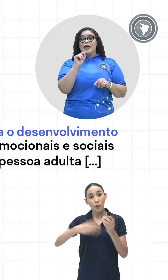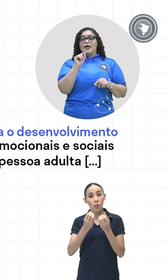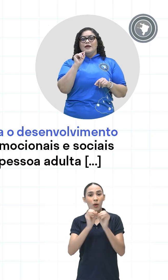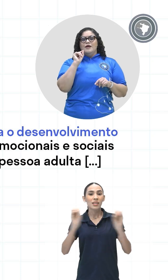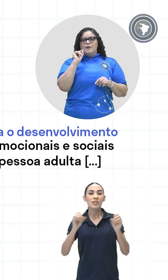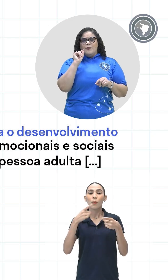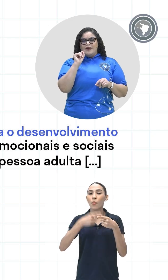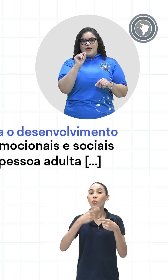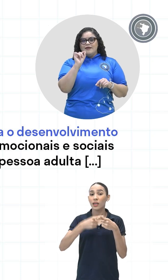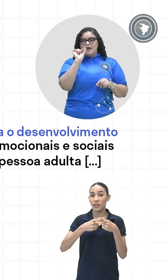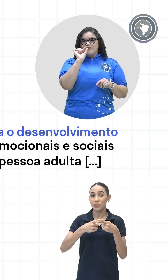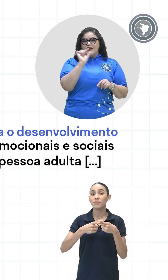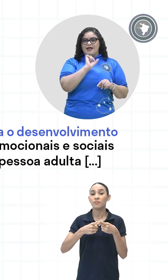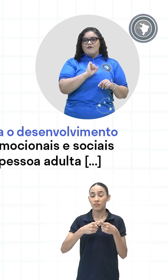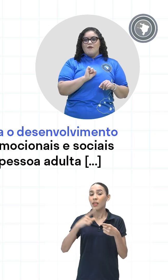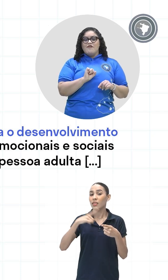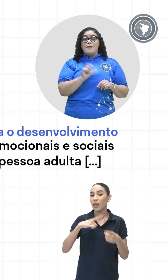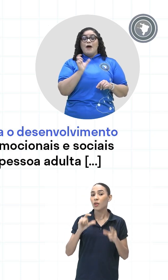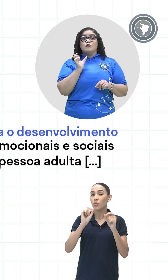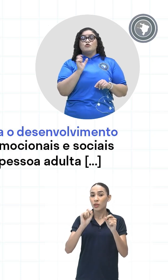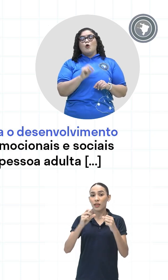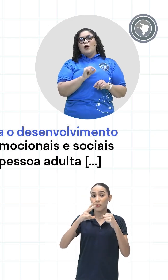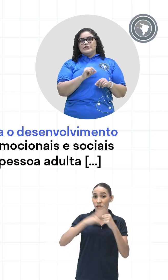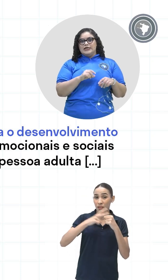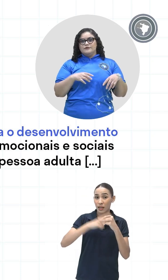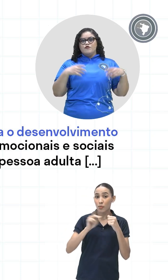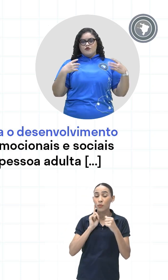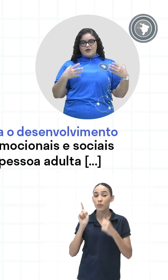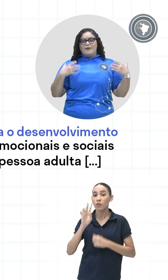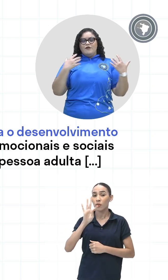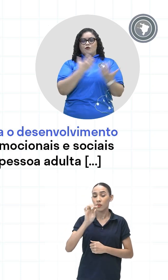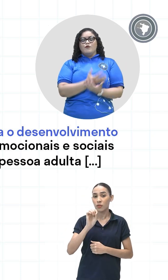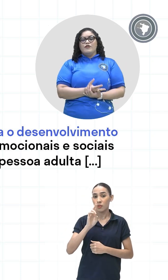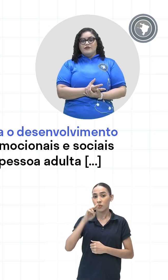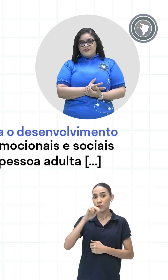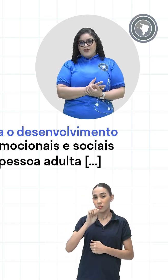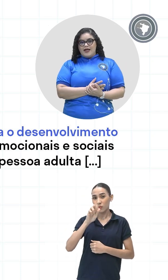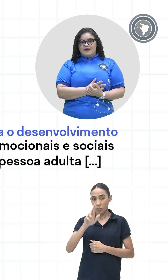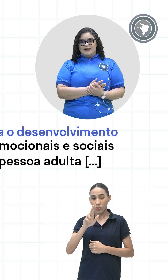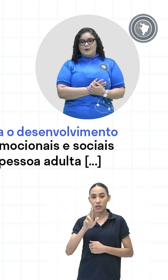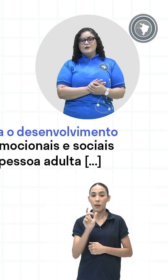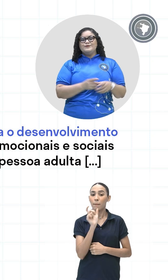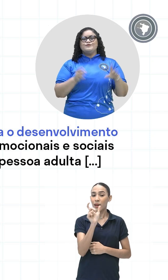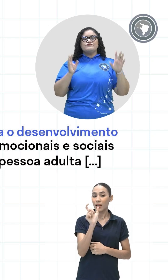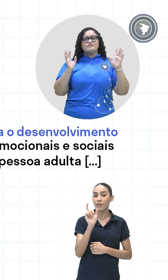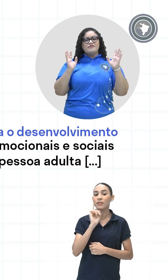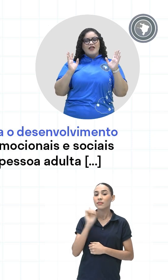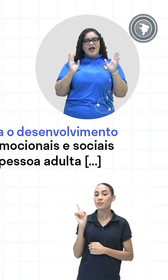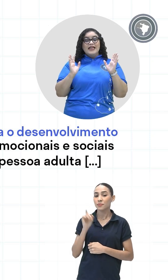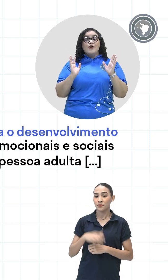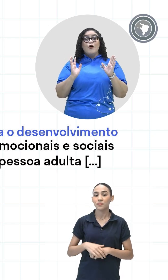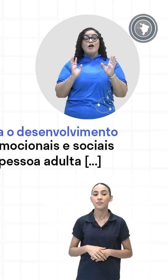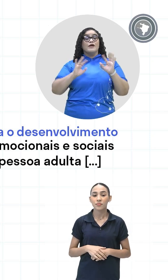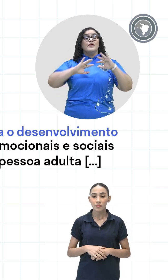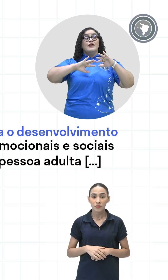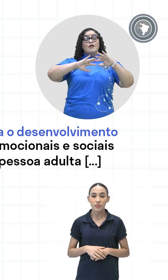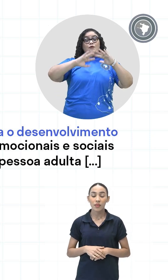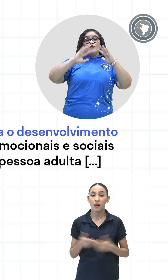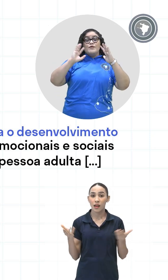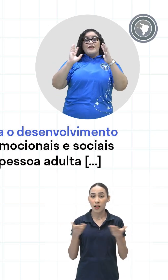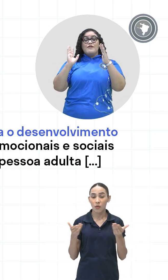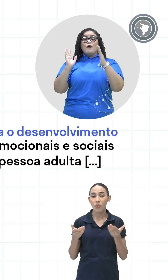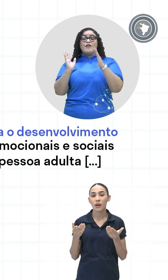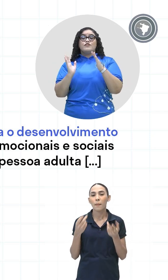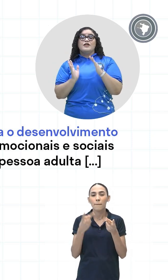por quê? Porque temos ali a forma verbal torna, justamente com o seu destaque, tá bom? Aí agora,